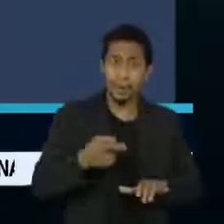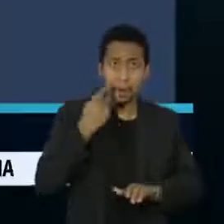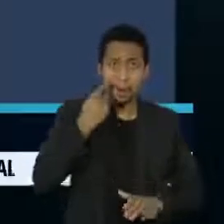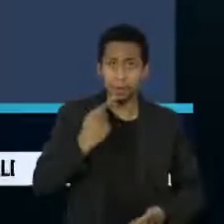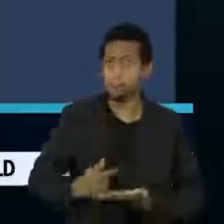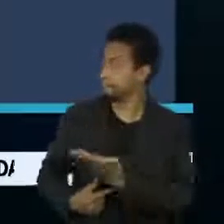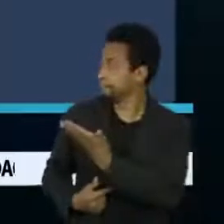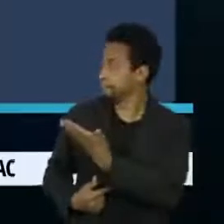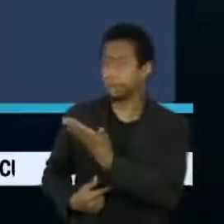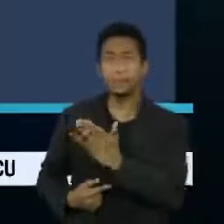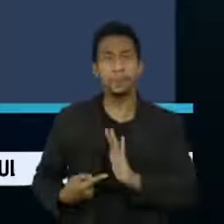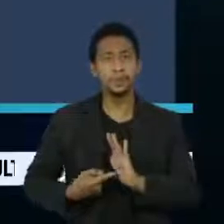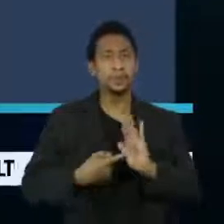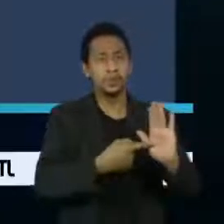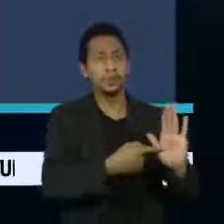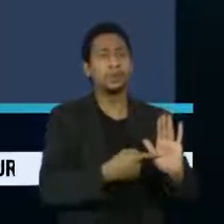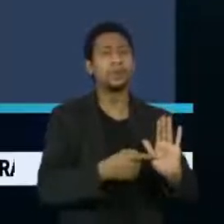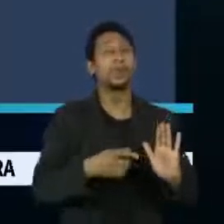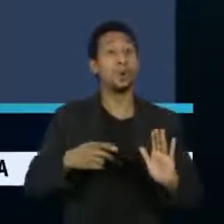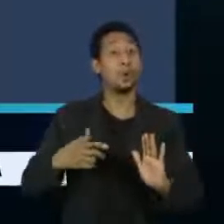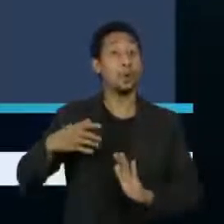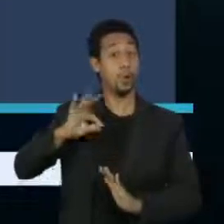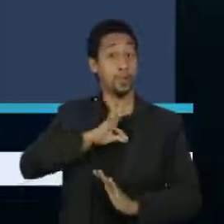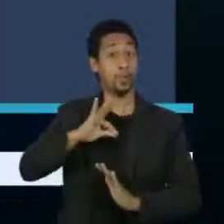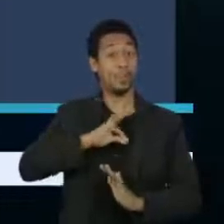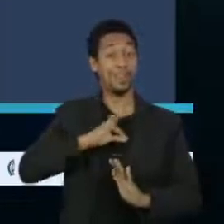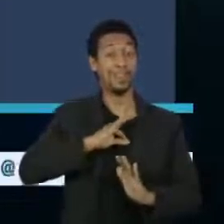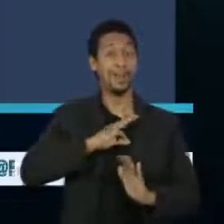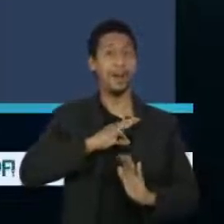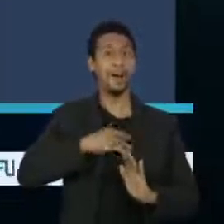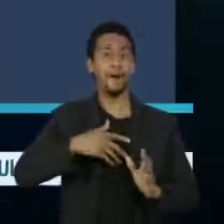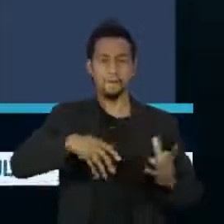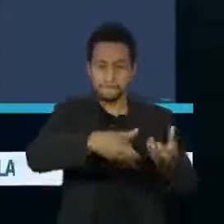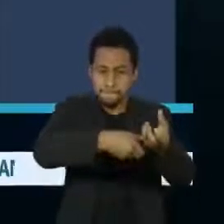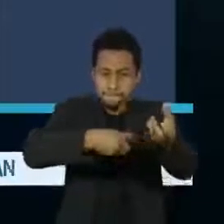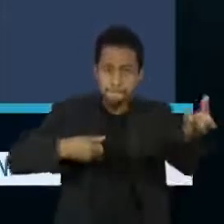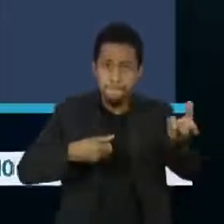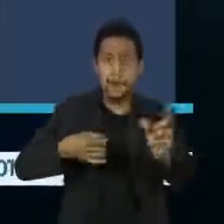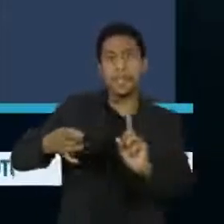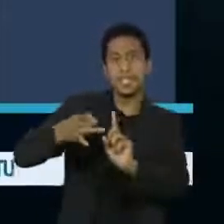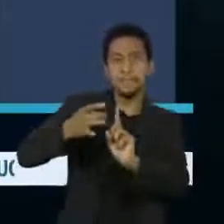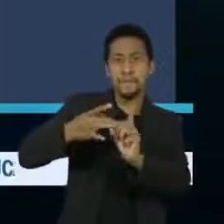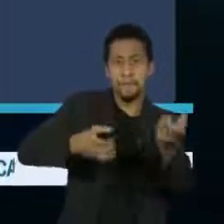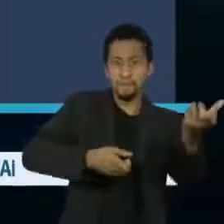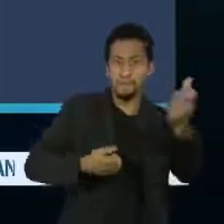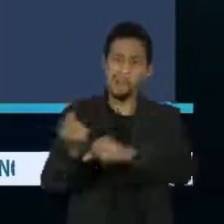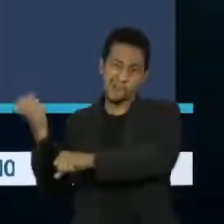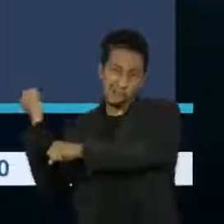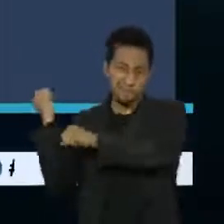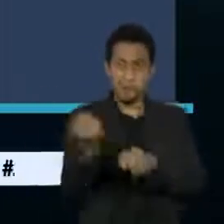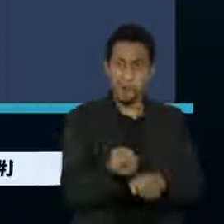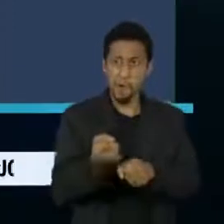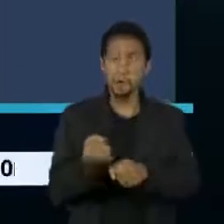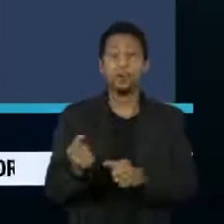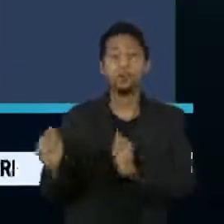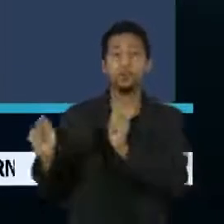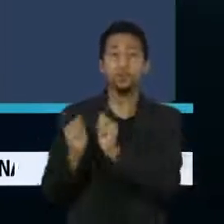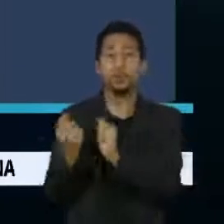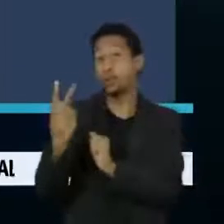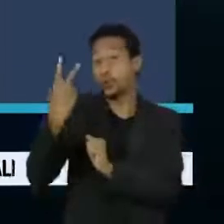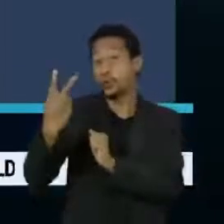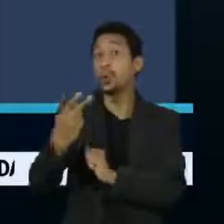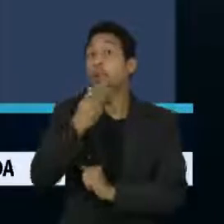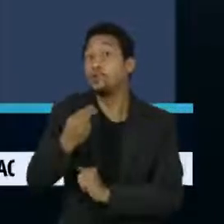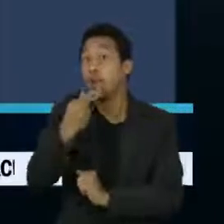Na justificativa, ela alega que os policiais foram agredidos com uma barra de ferro junto de outros 2 homens. Um dos